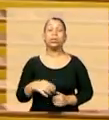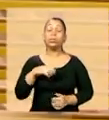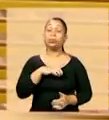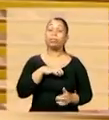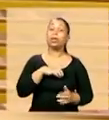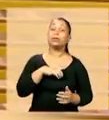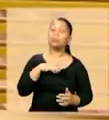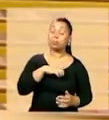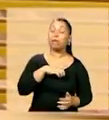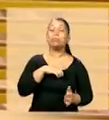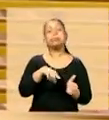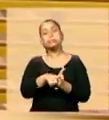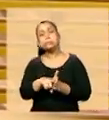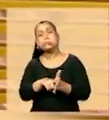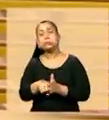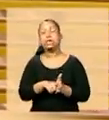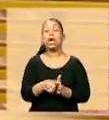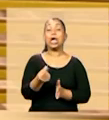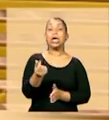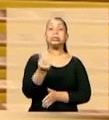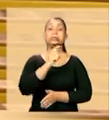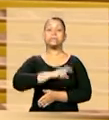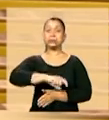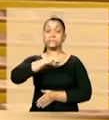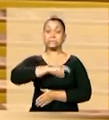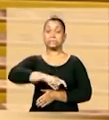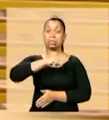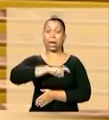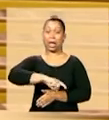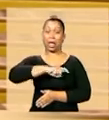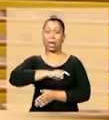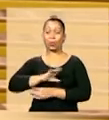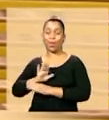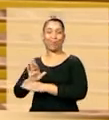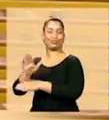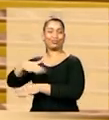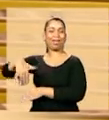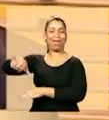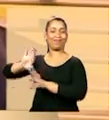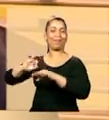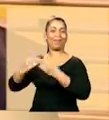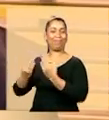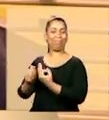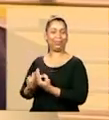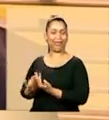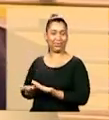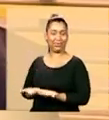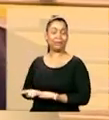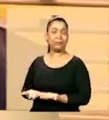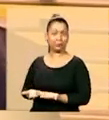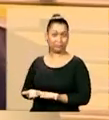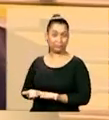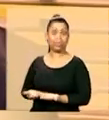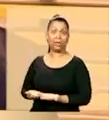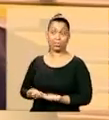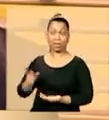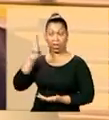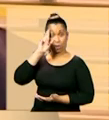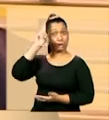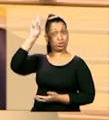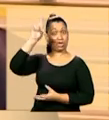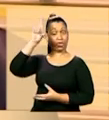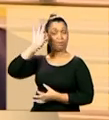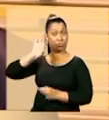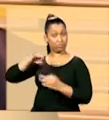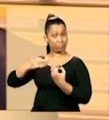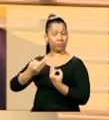também análise, por exemplo, de quanto aquela renda daquele trabalhador influenciava naquela casa, né? Com certeza, se ele era arrimo de